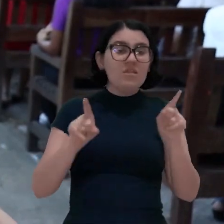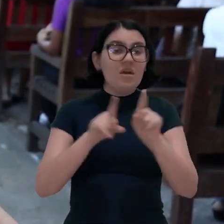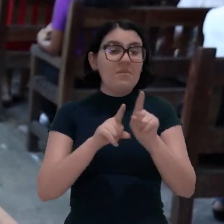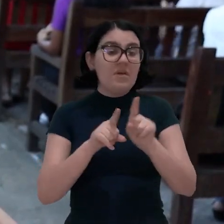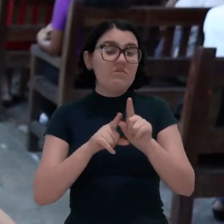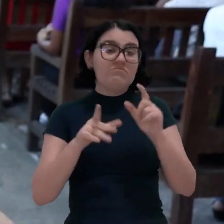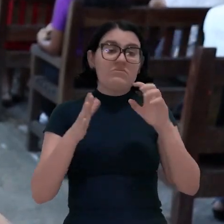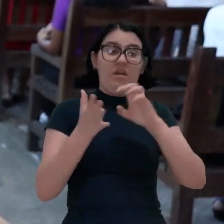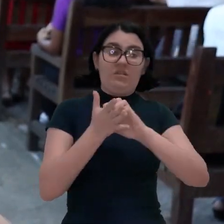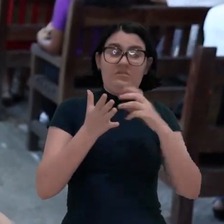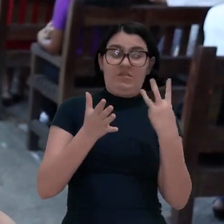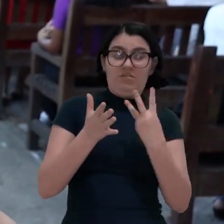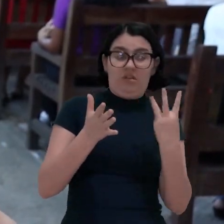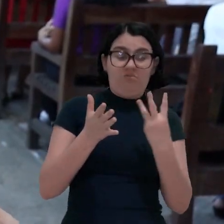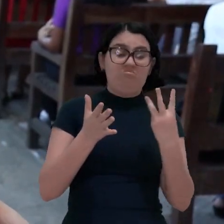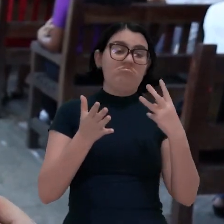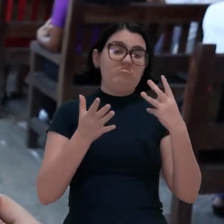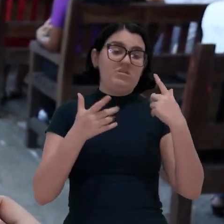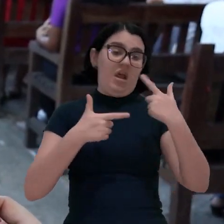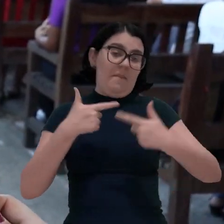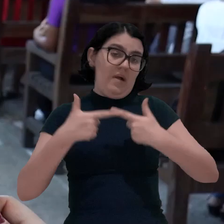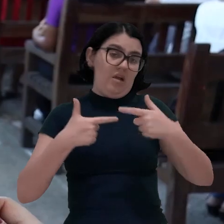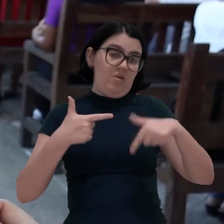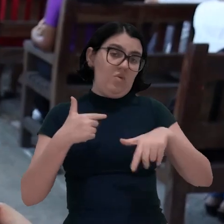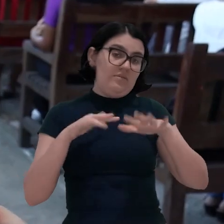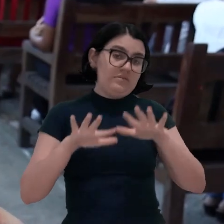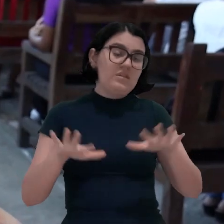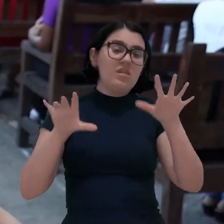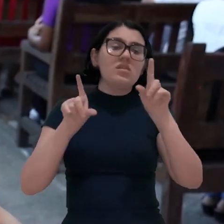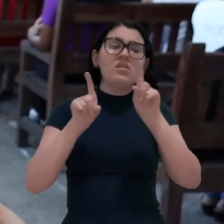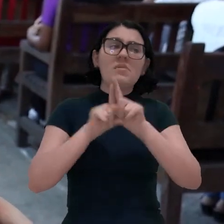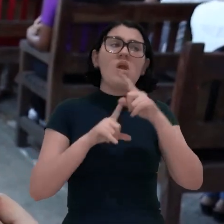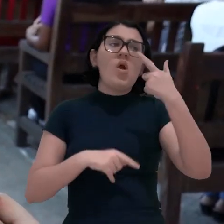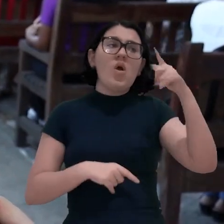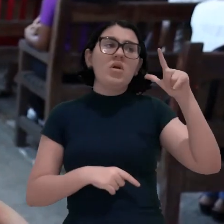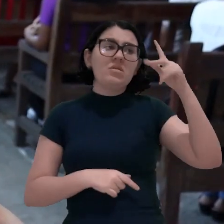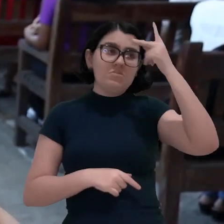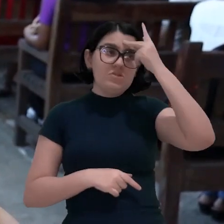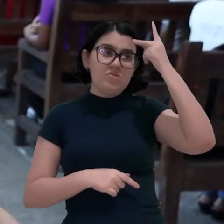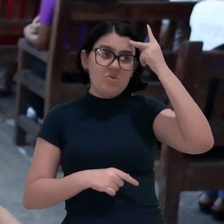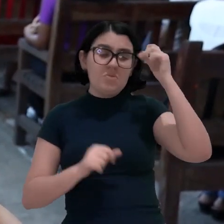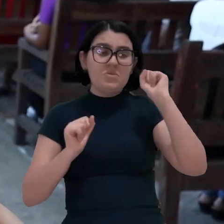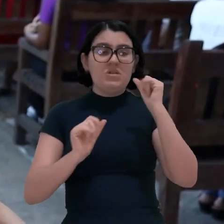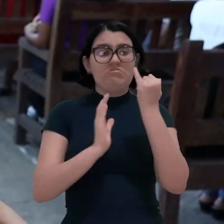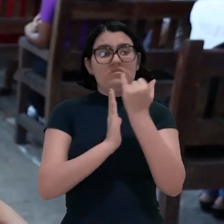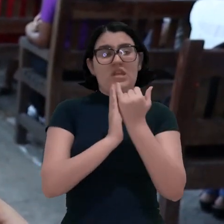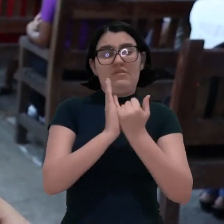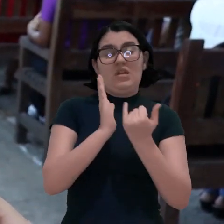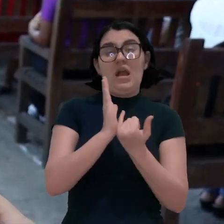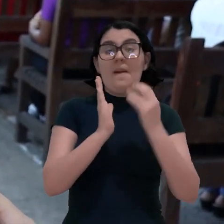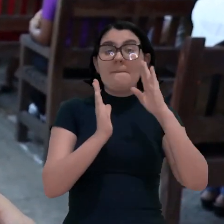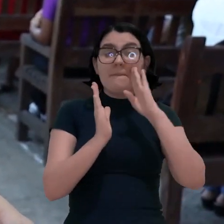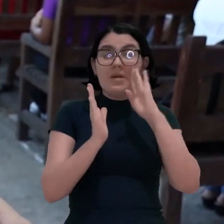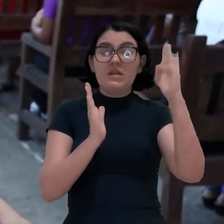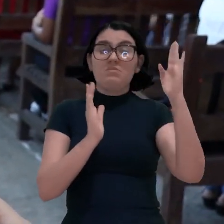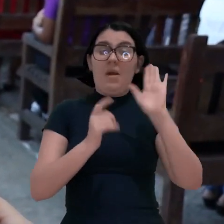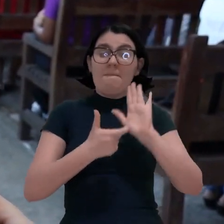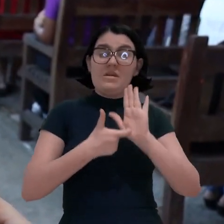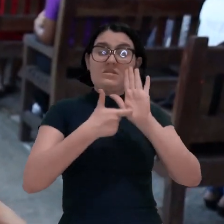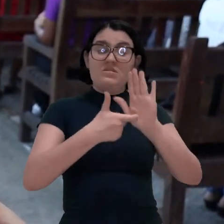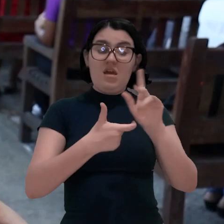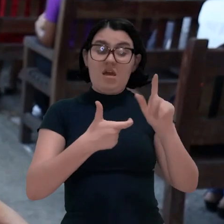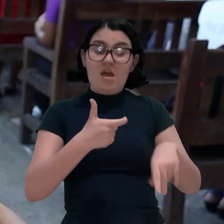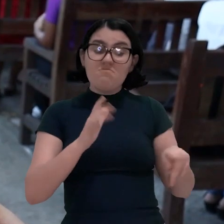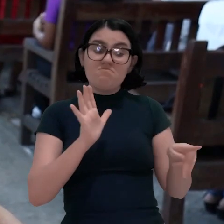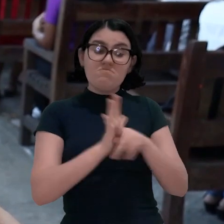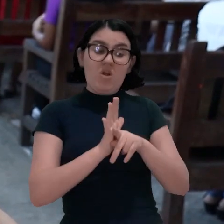empresas terceirizadas que trabalham aqui na UFC. Outras pessoas também podem se inscrever, desde que eles estejam executando